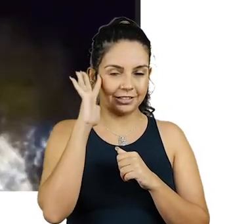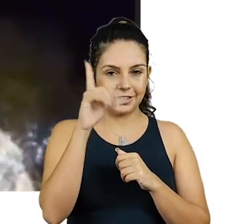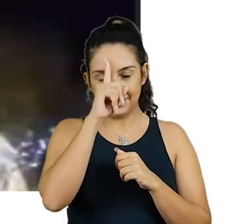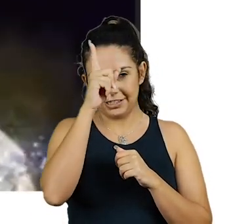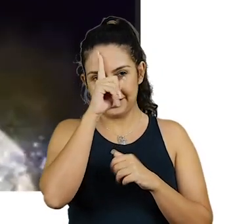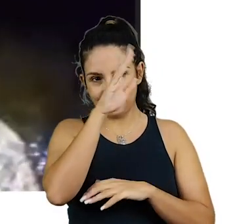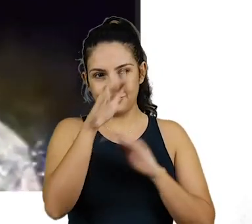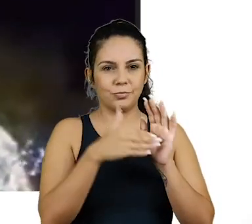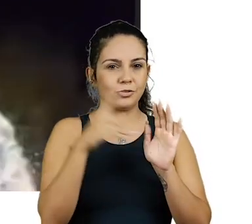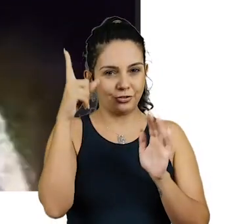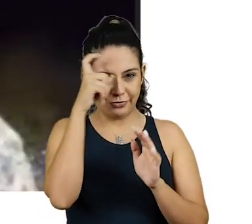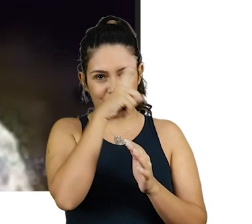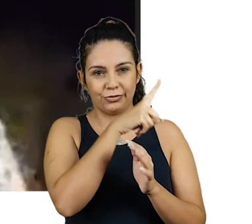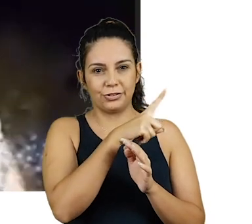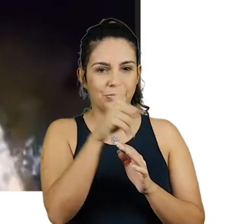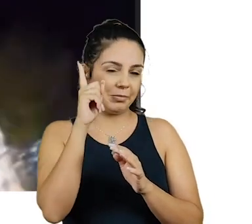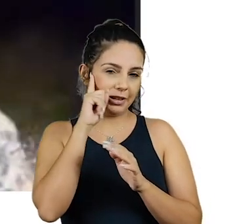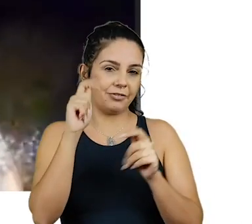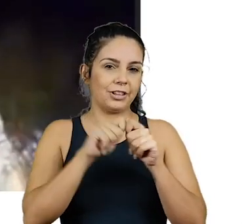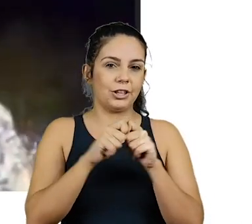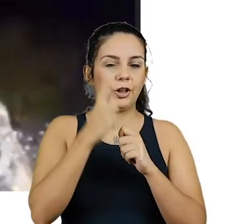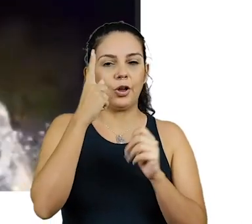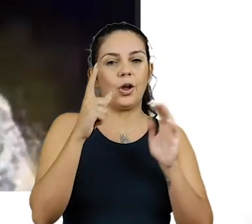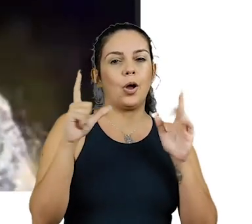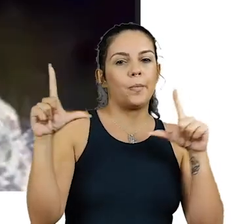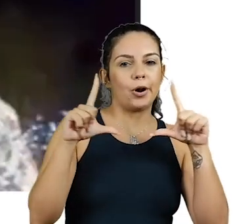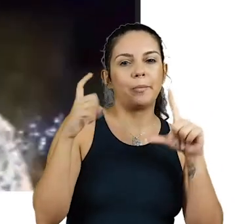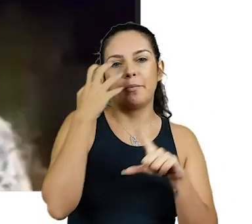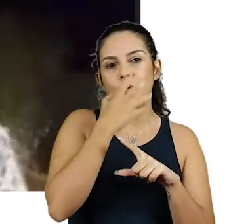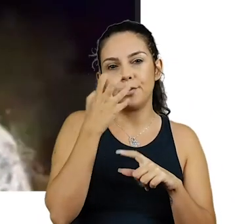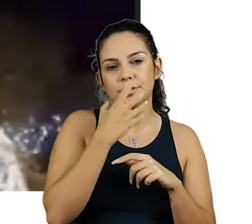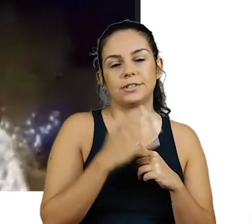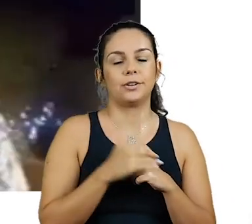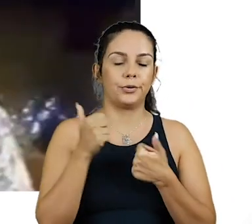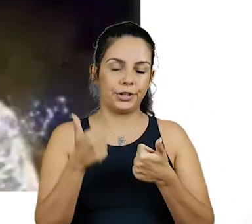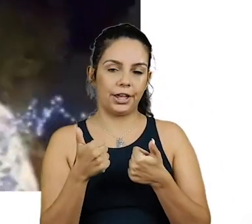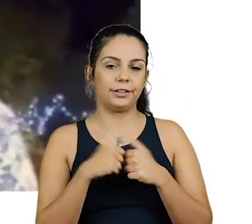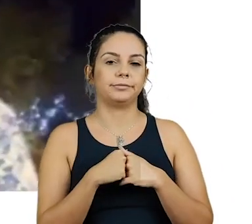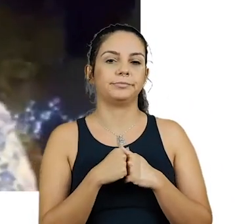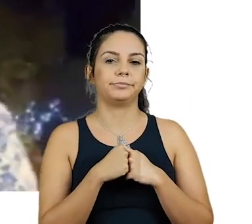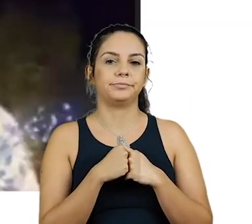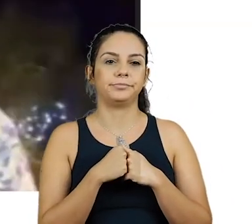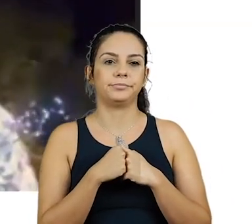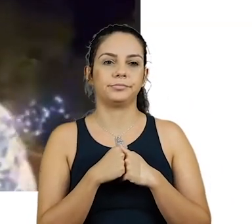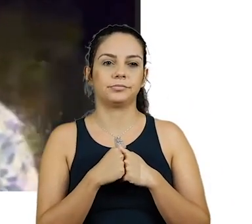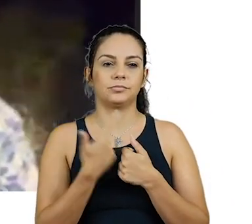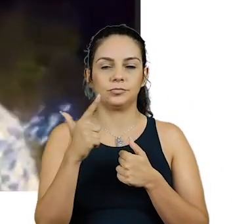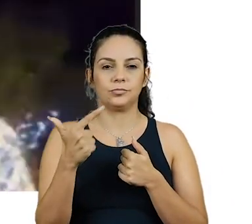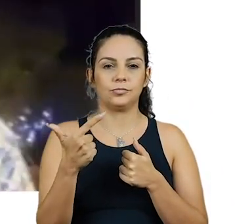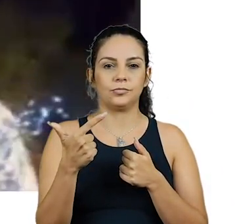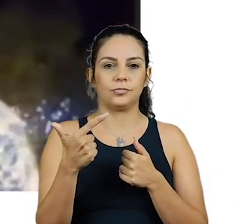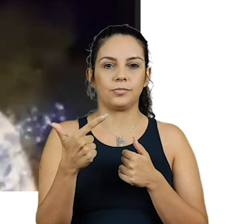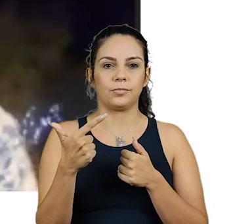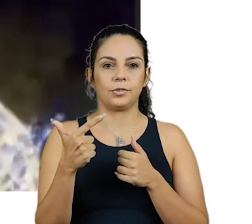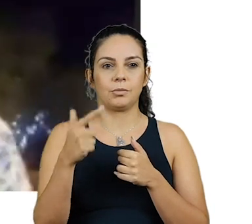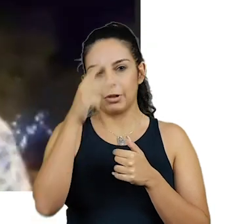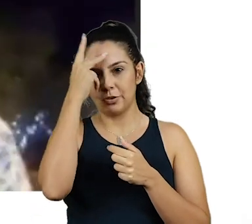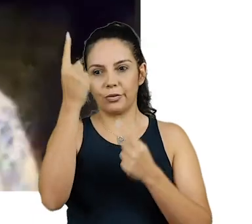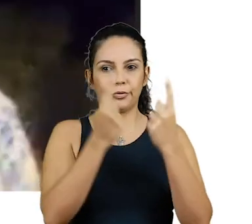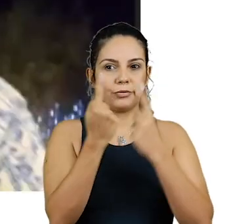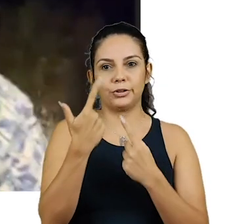ideias, cara, tá tudo muito difícil, porque você pensa em vamos fazer um programa de música, beleza. Mas não vai ter